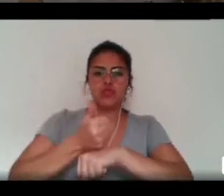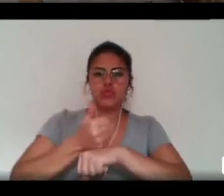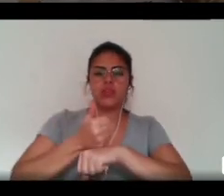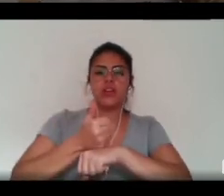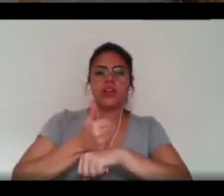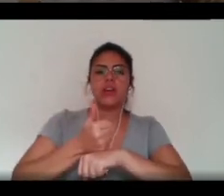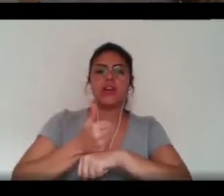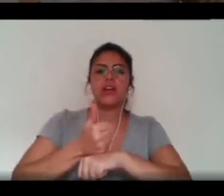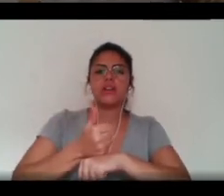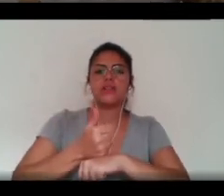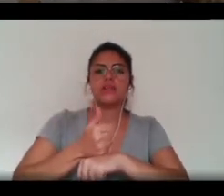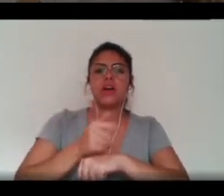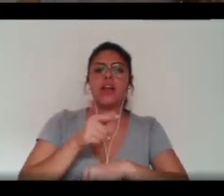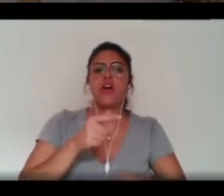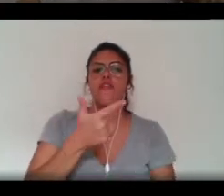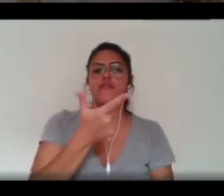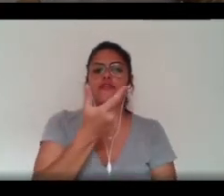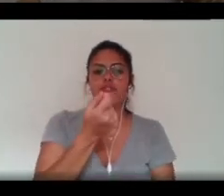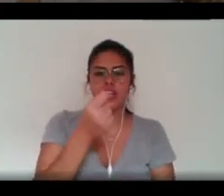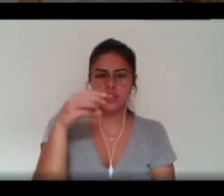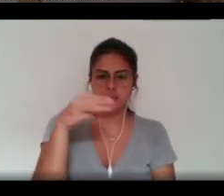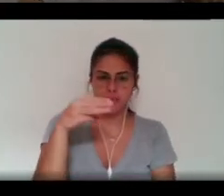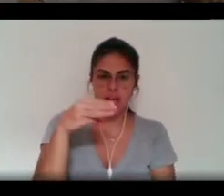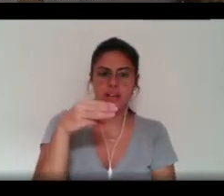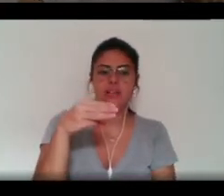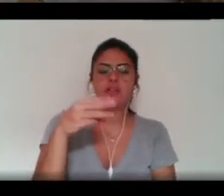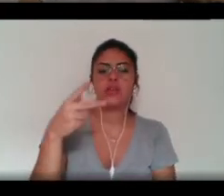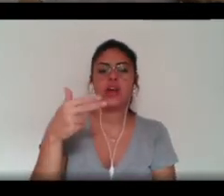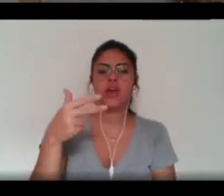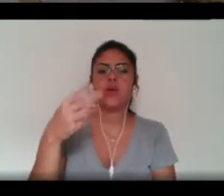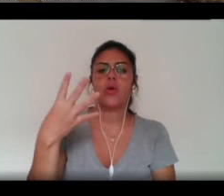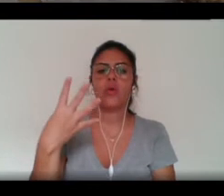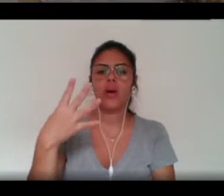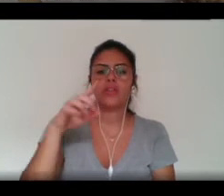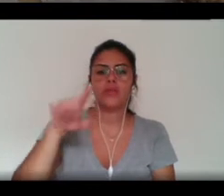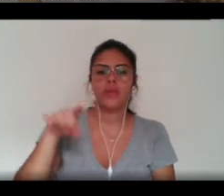Então, eu tenho que 20 metros vai ser igual a